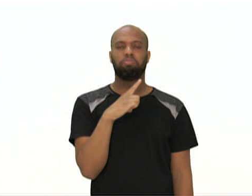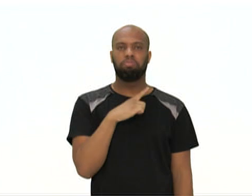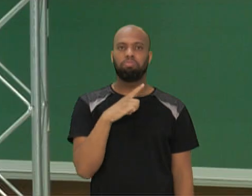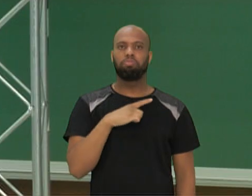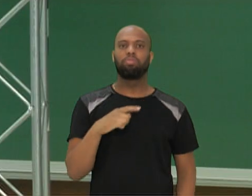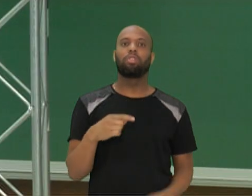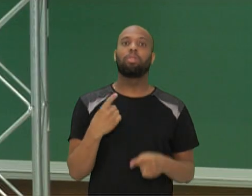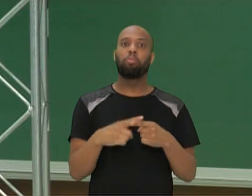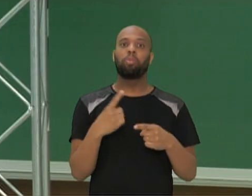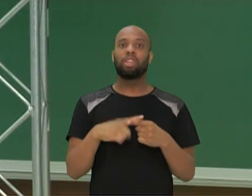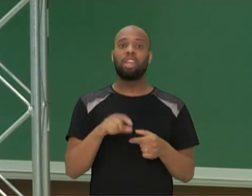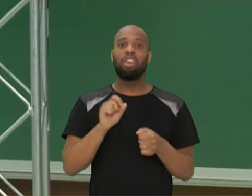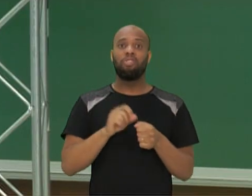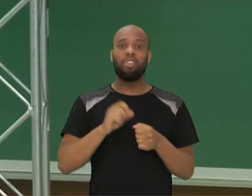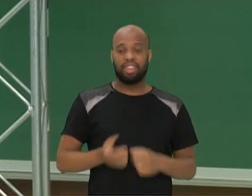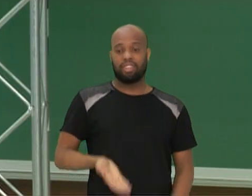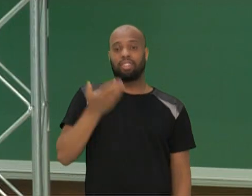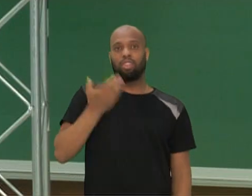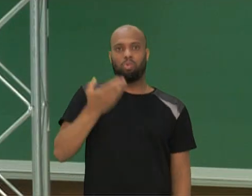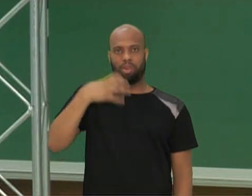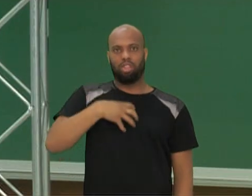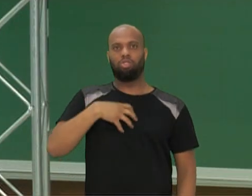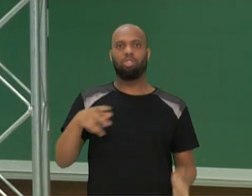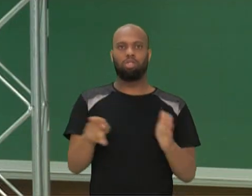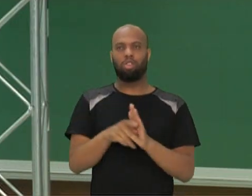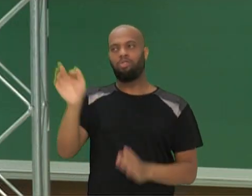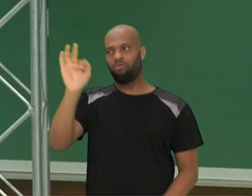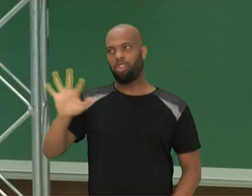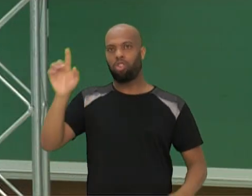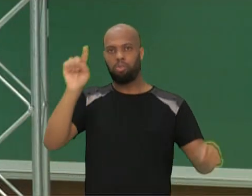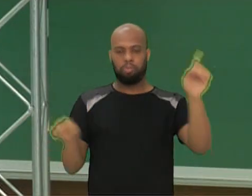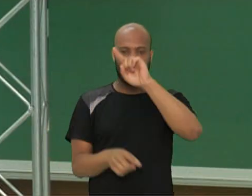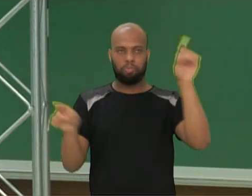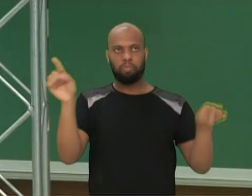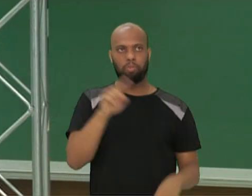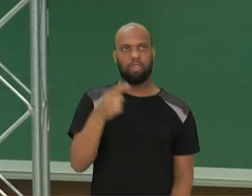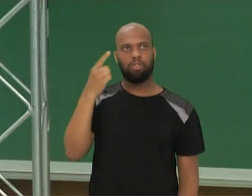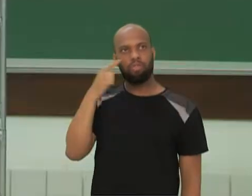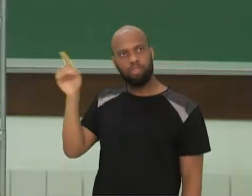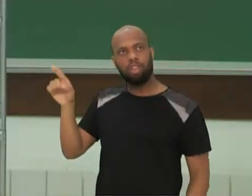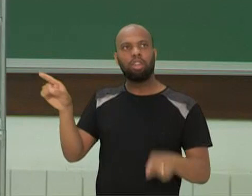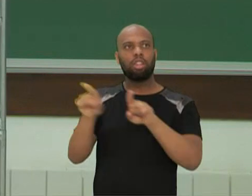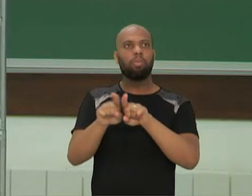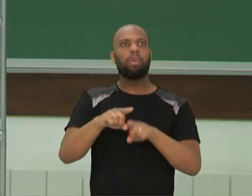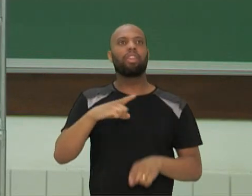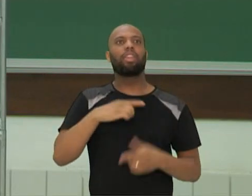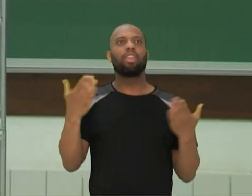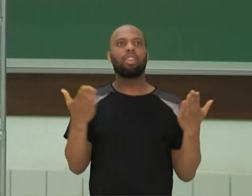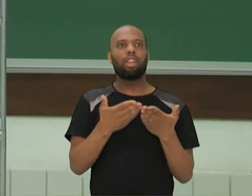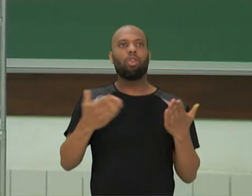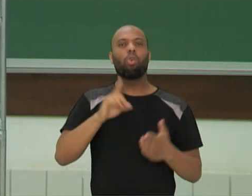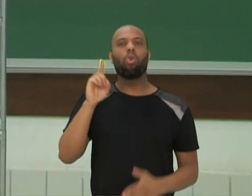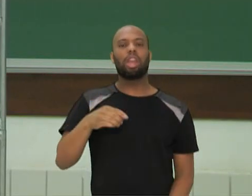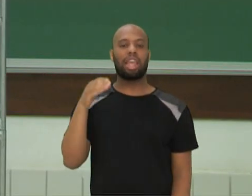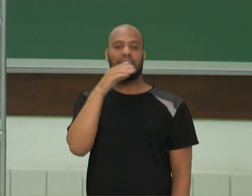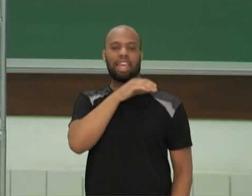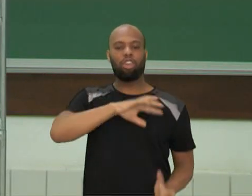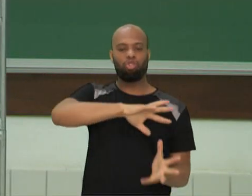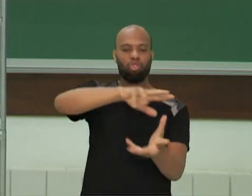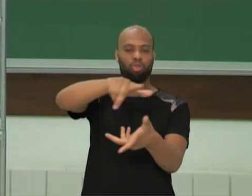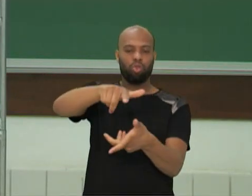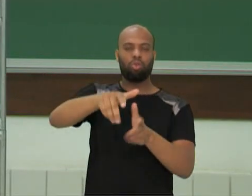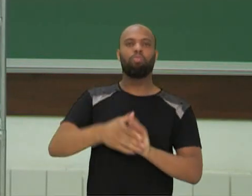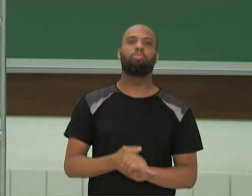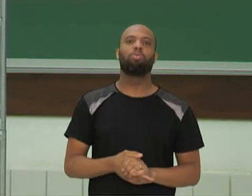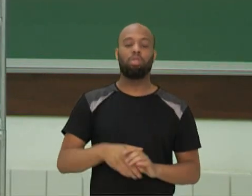diretamente, acentuando os efeitos desse fenômeno. E aqui, ó, a gente vai tratar um pouco sobre aquecimento